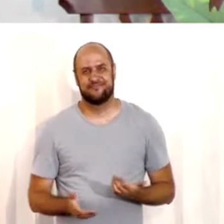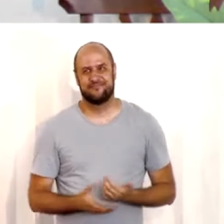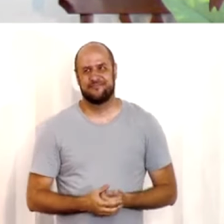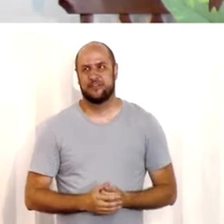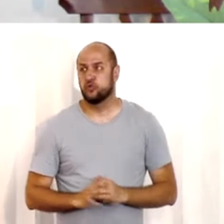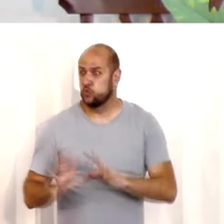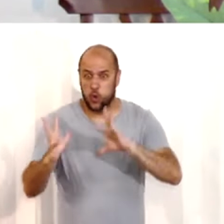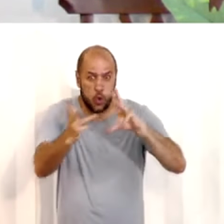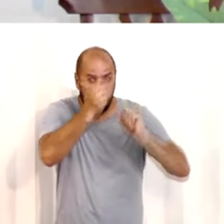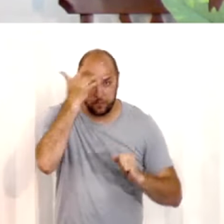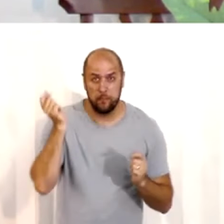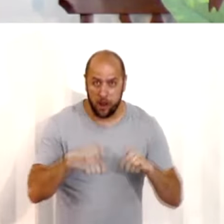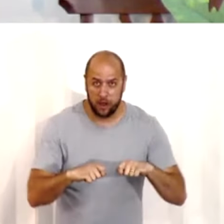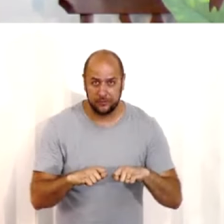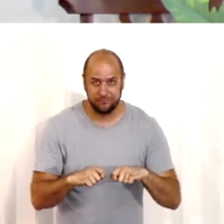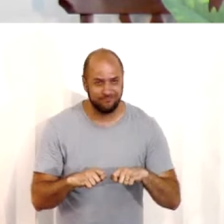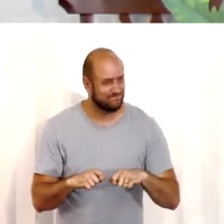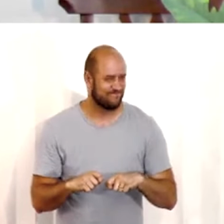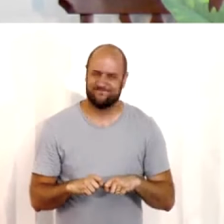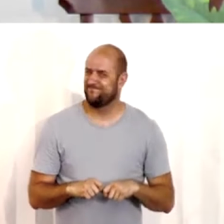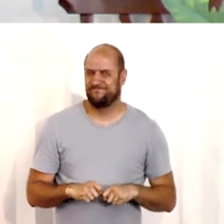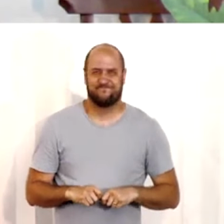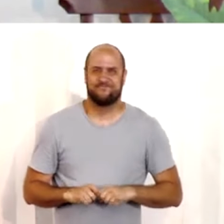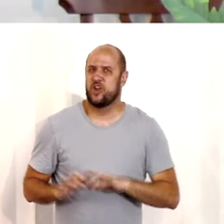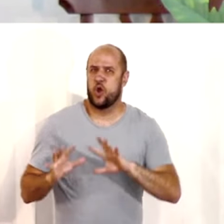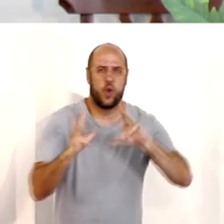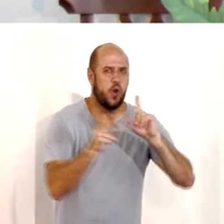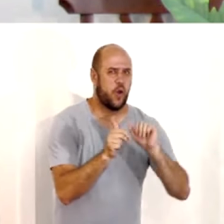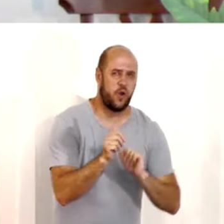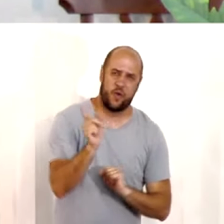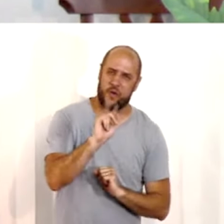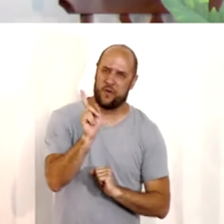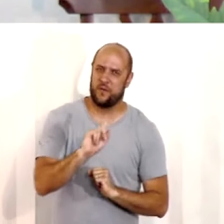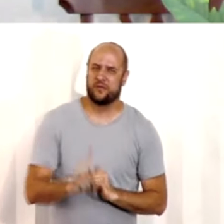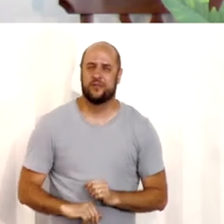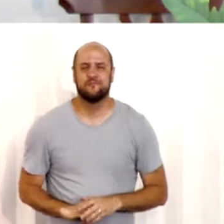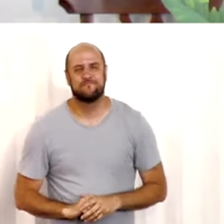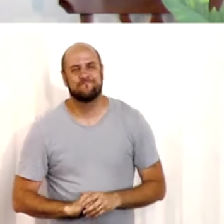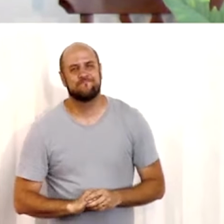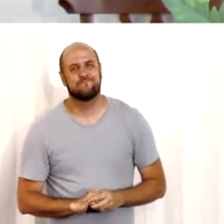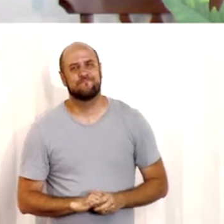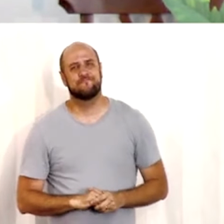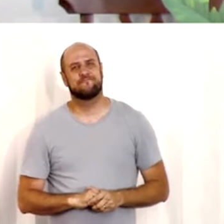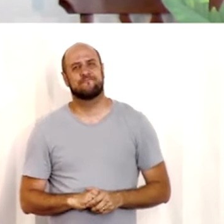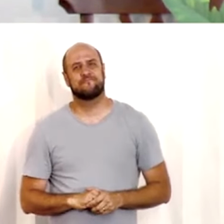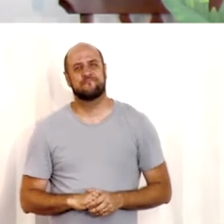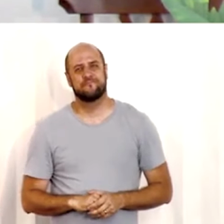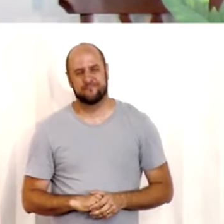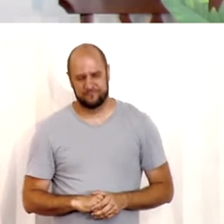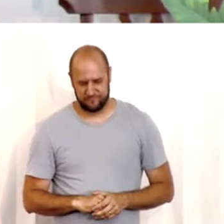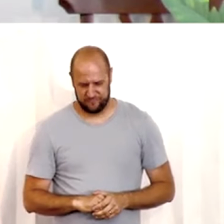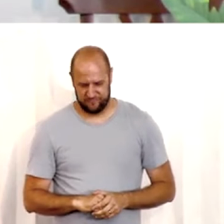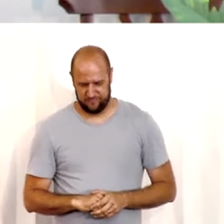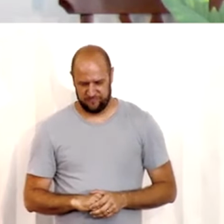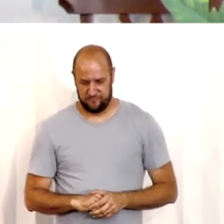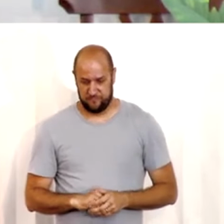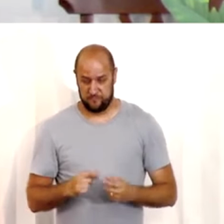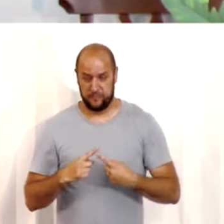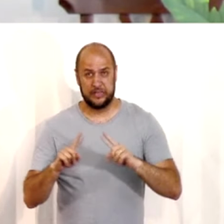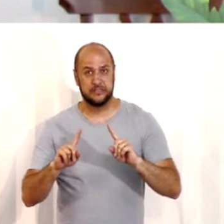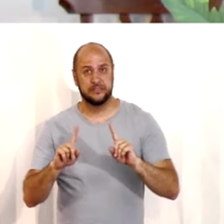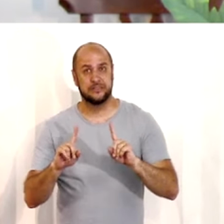mundo. Claro que não é todo mundo. Arrisco a dizer até que não são muitos, mas são